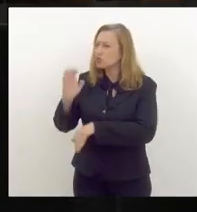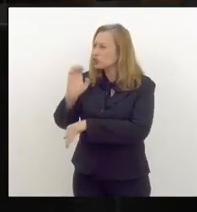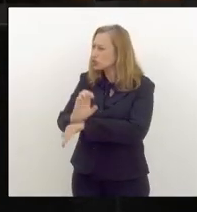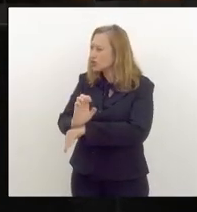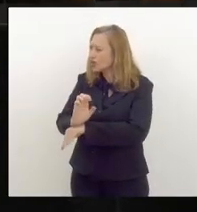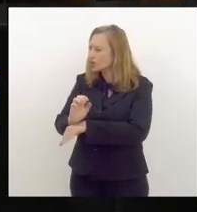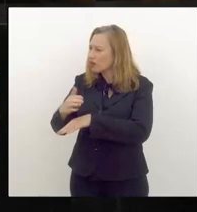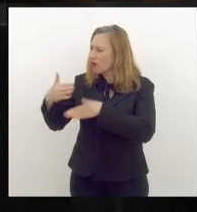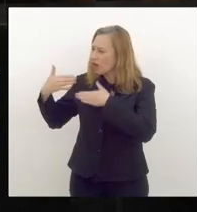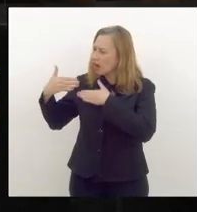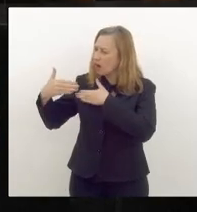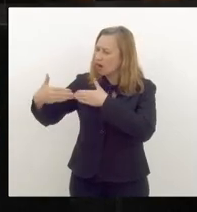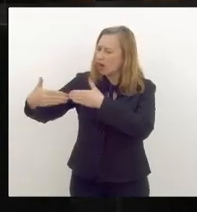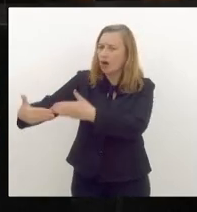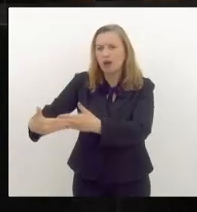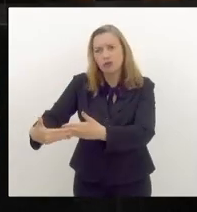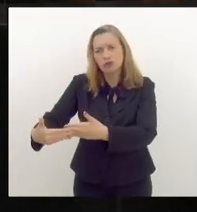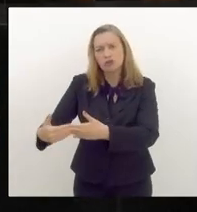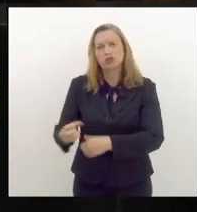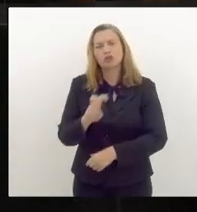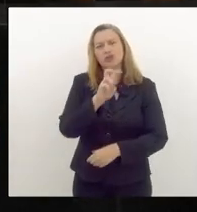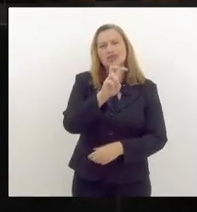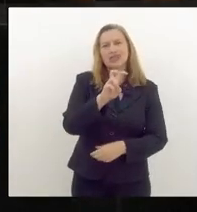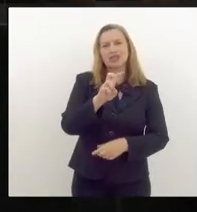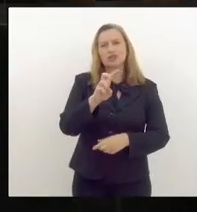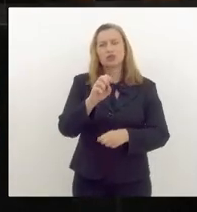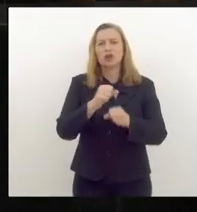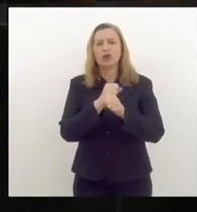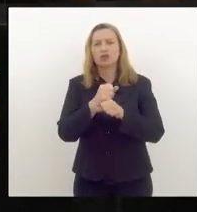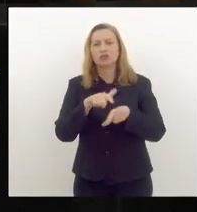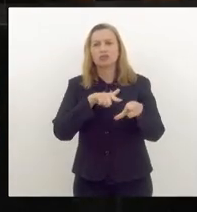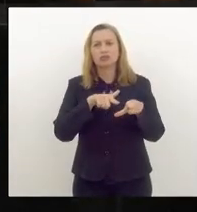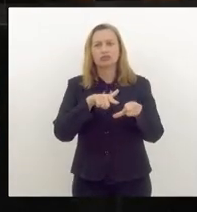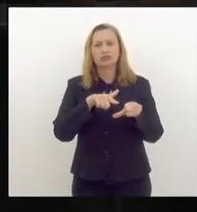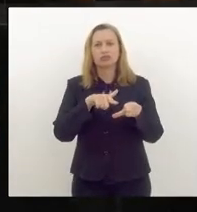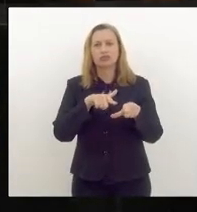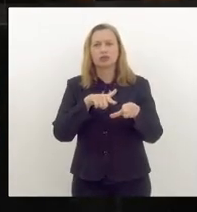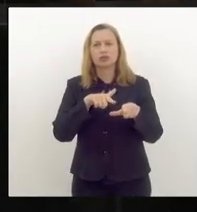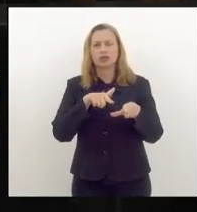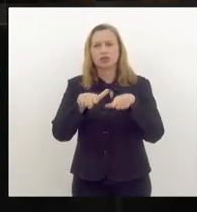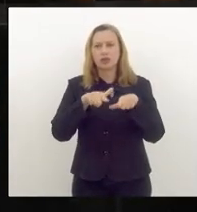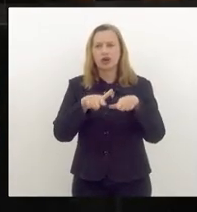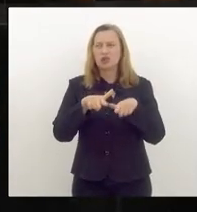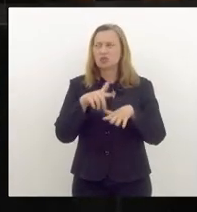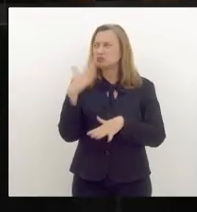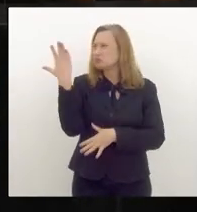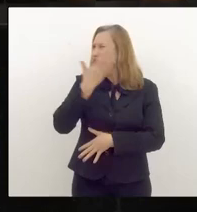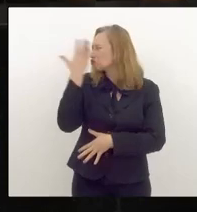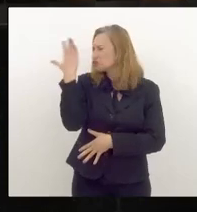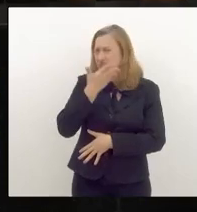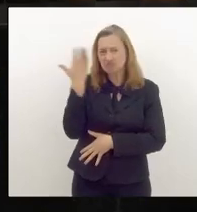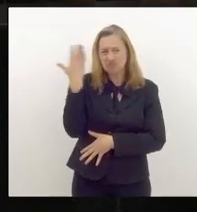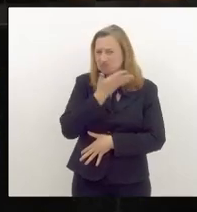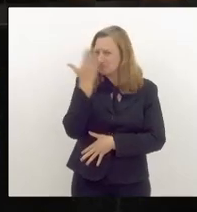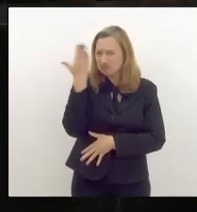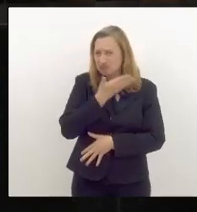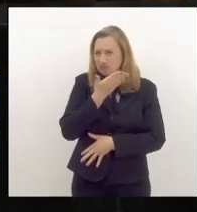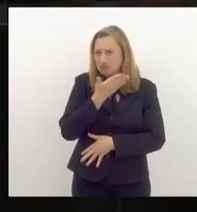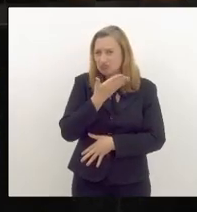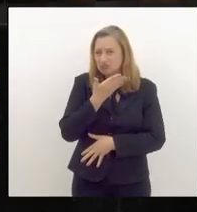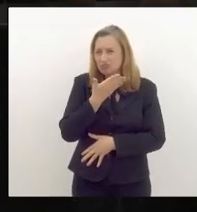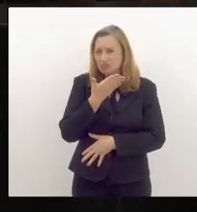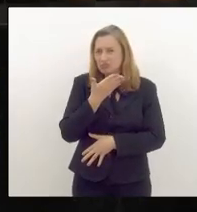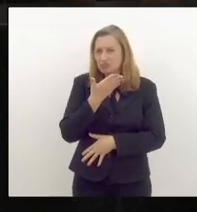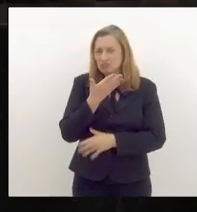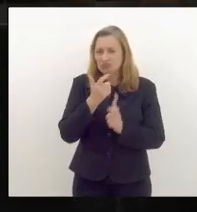ao longo dos meus cinco mandatos não tinha visto nada com tal de